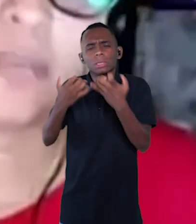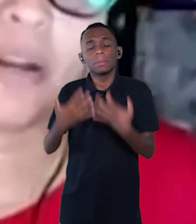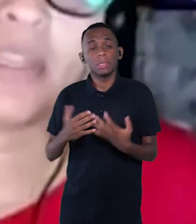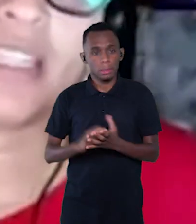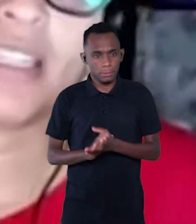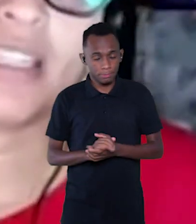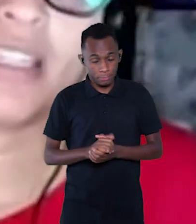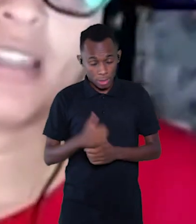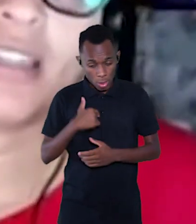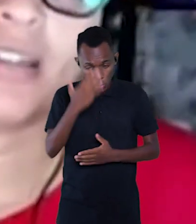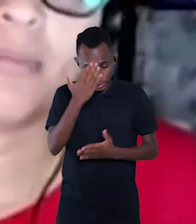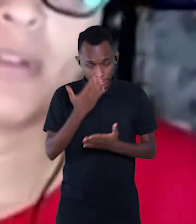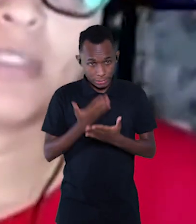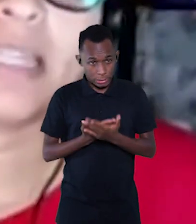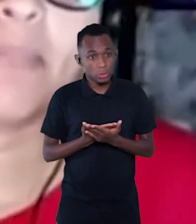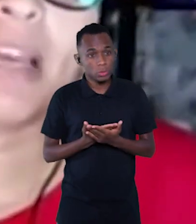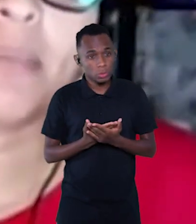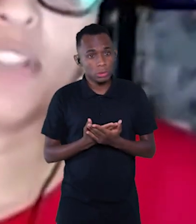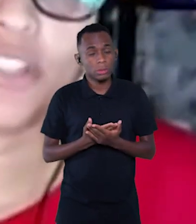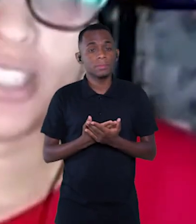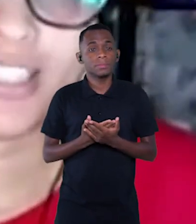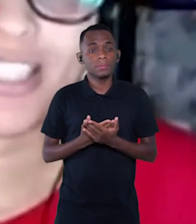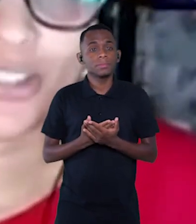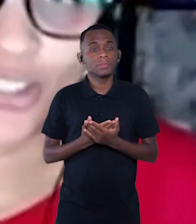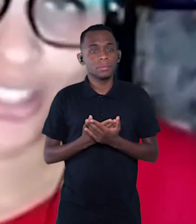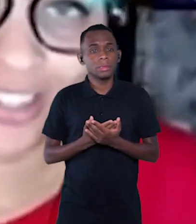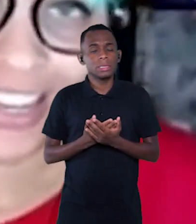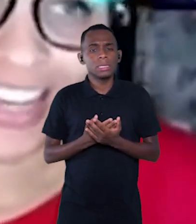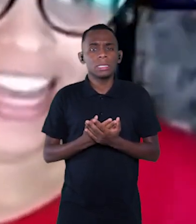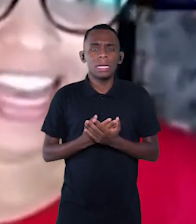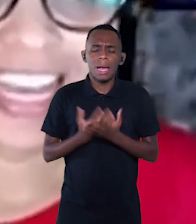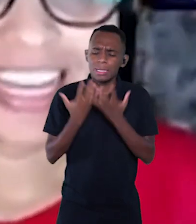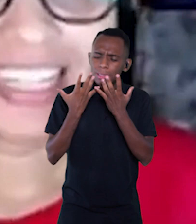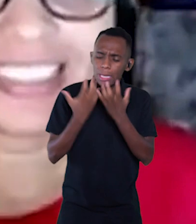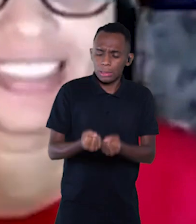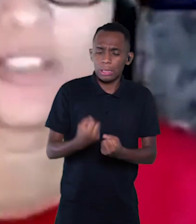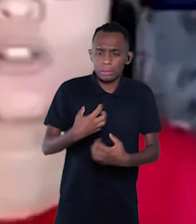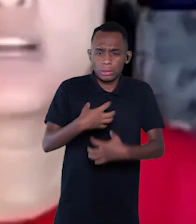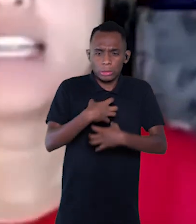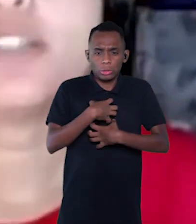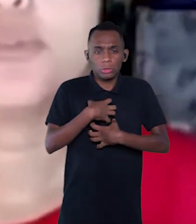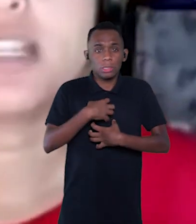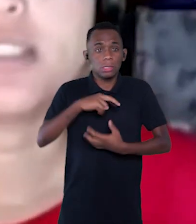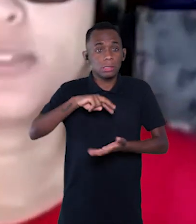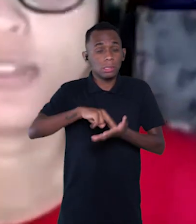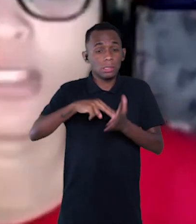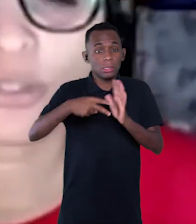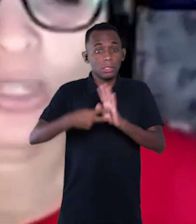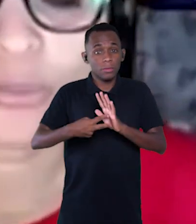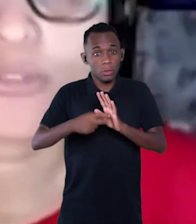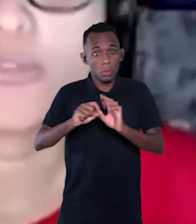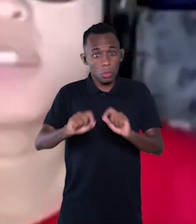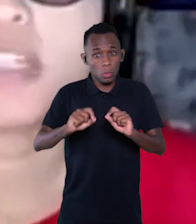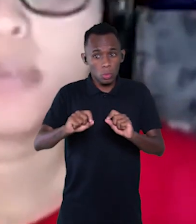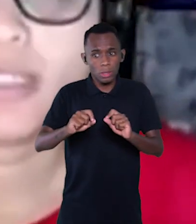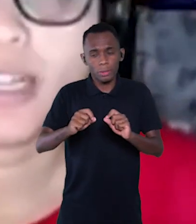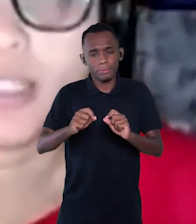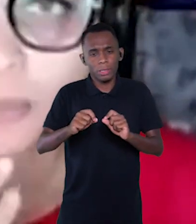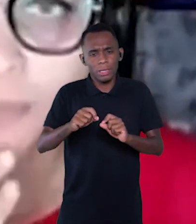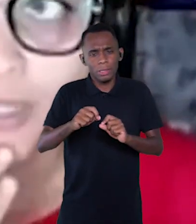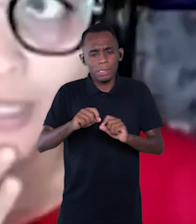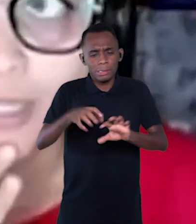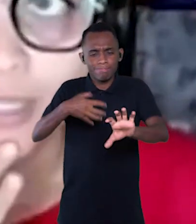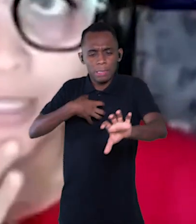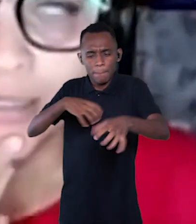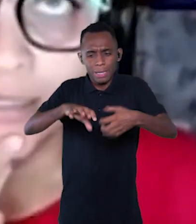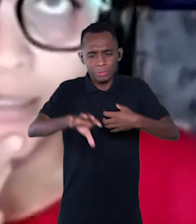Eu tenho para mim que se permitir sentir é se colocar em situação de